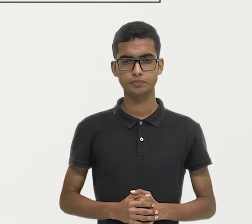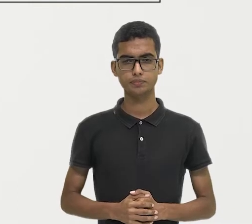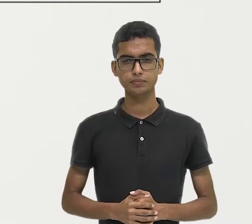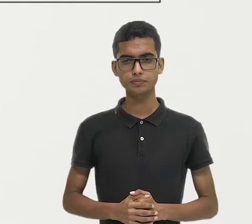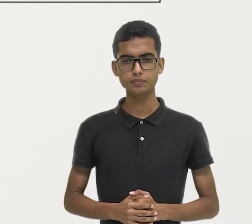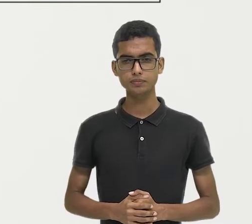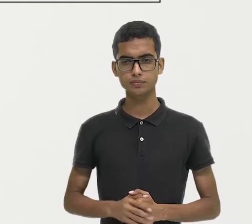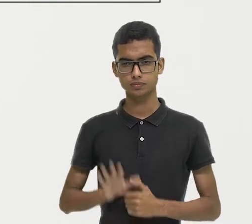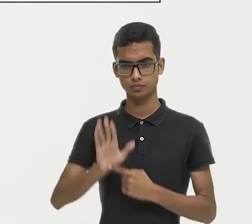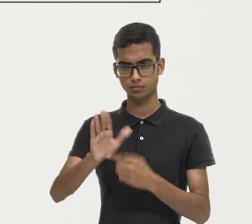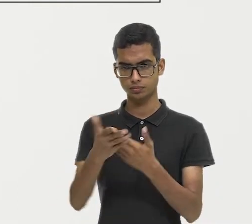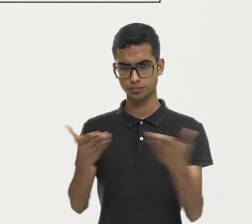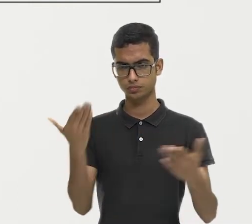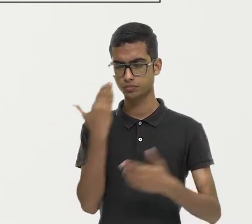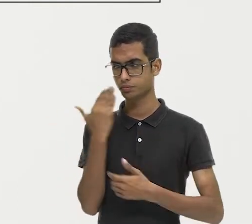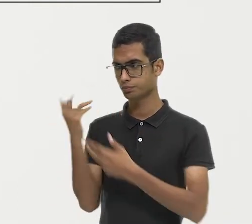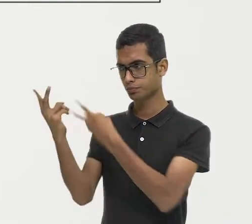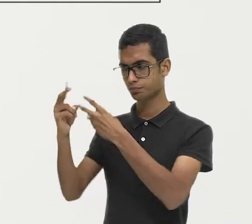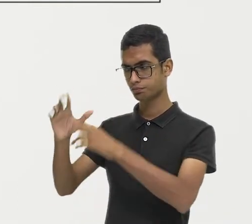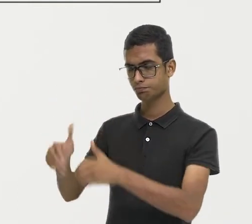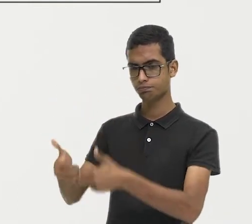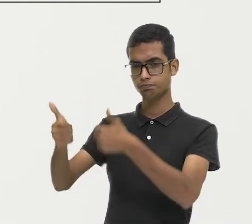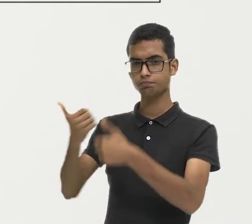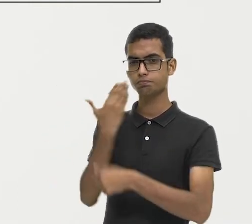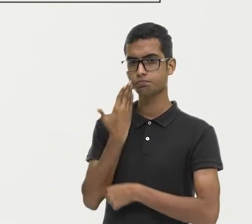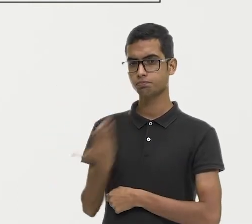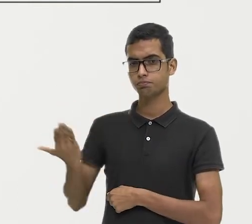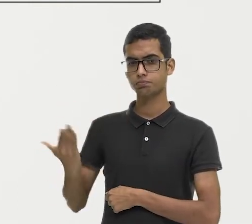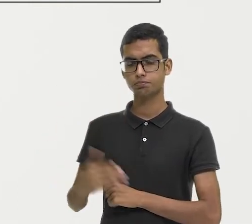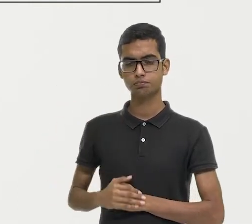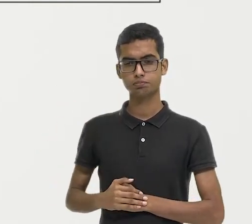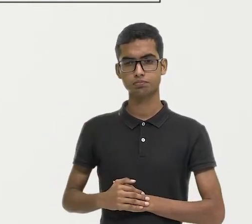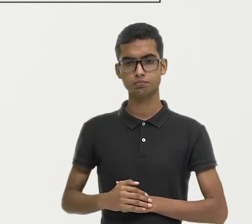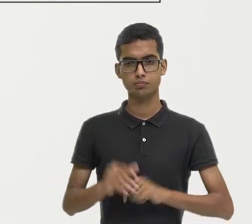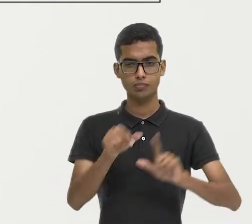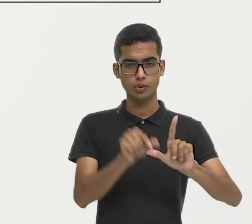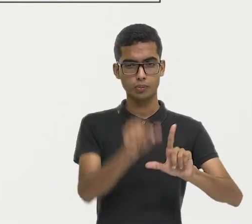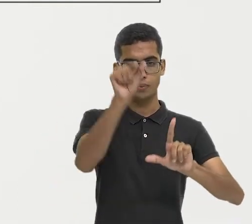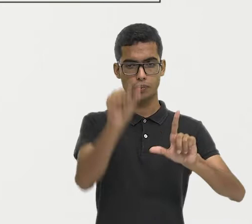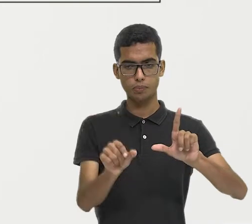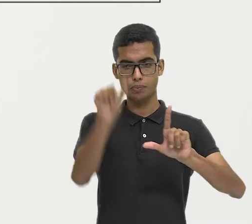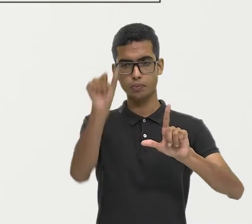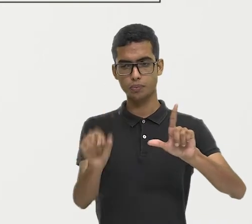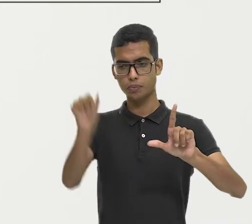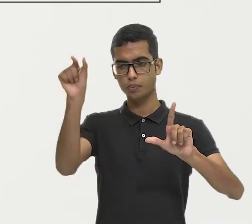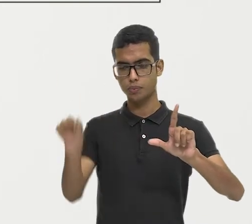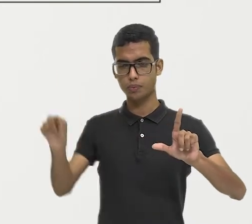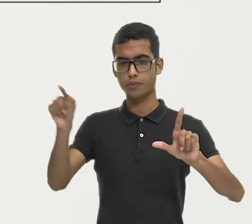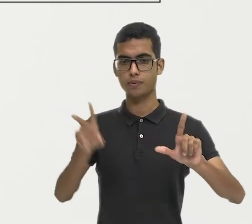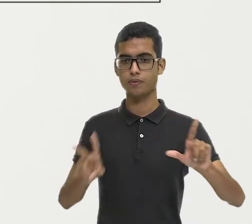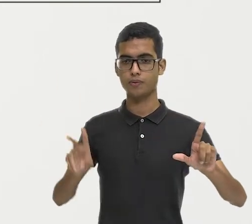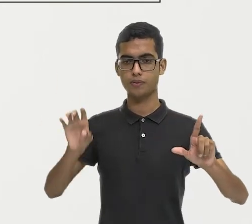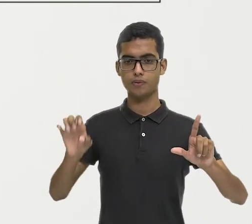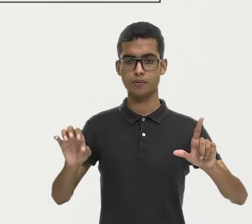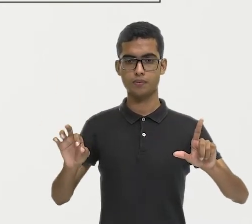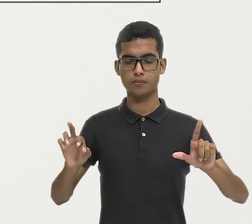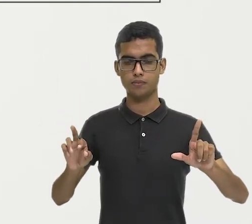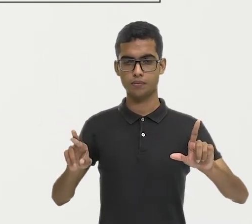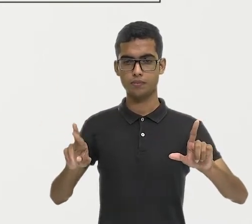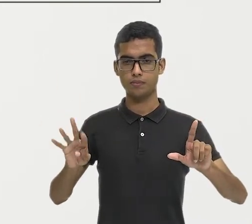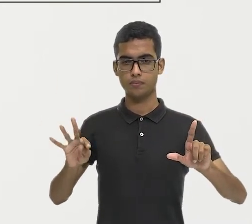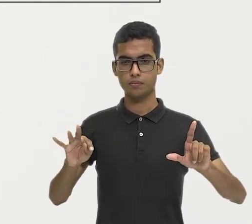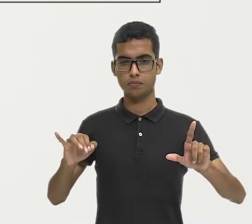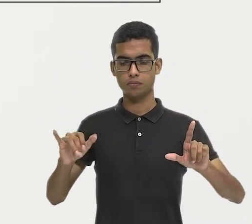aqui, vou até colocar aqui para você identificar melhor, barras verticais,